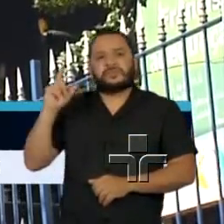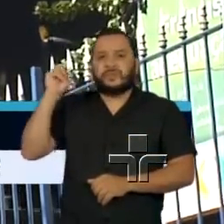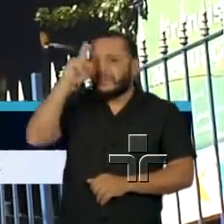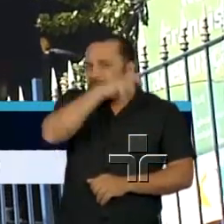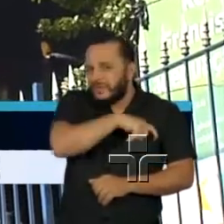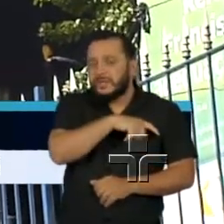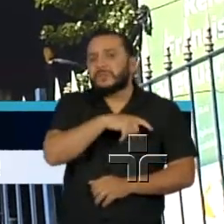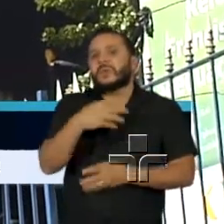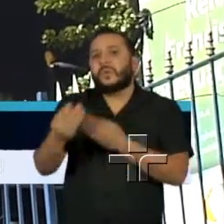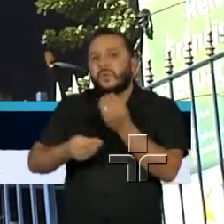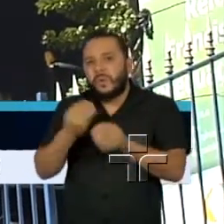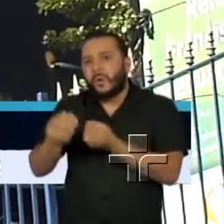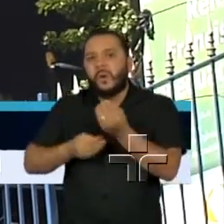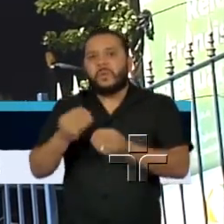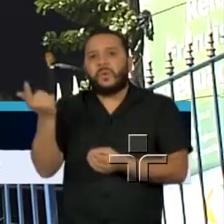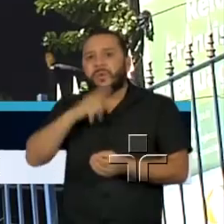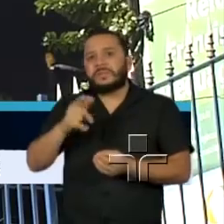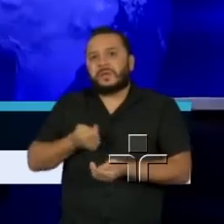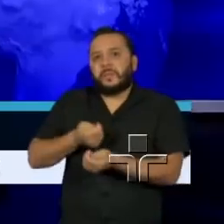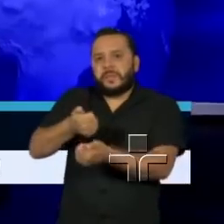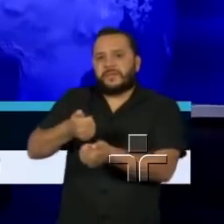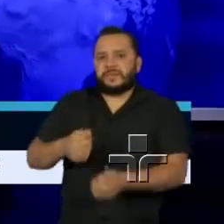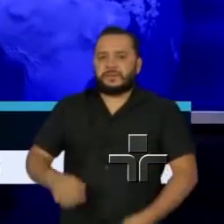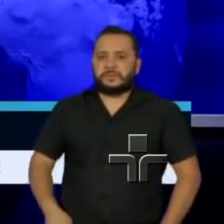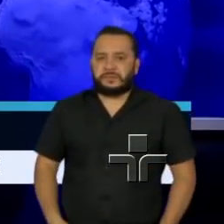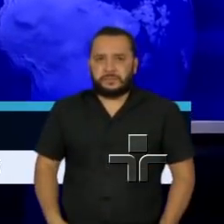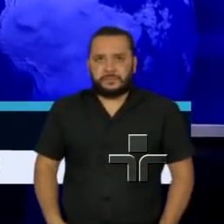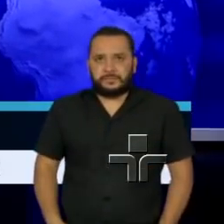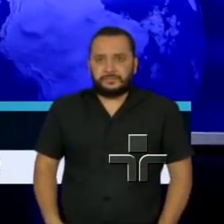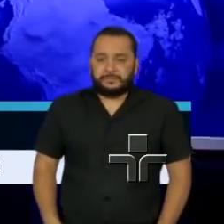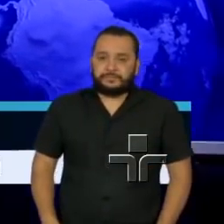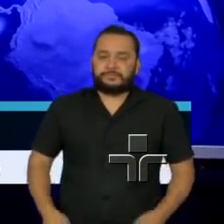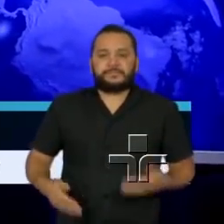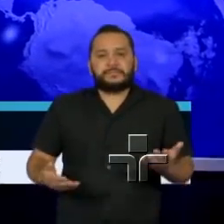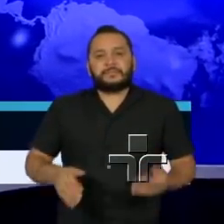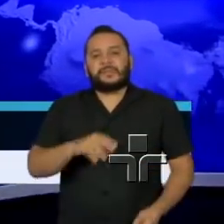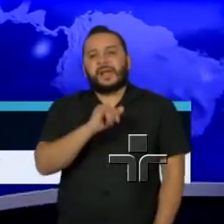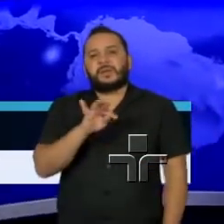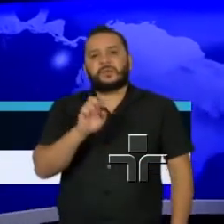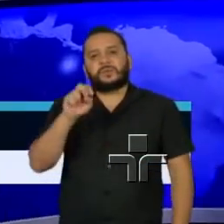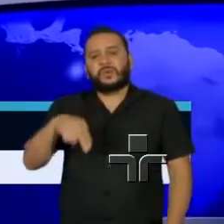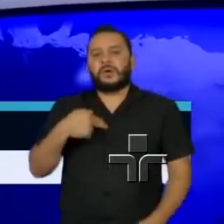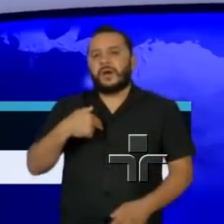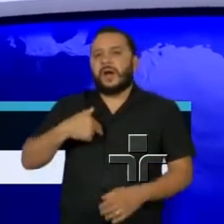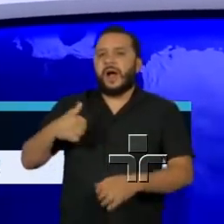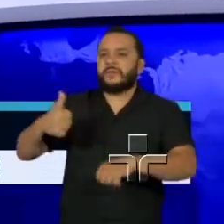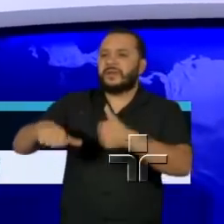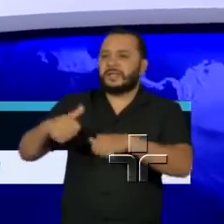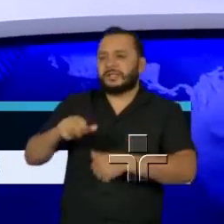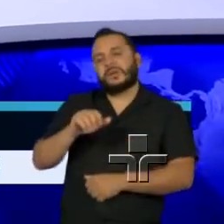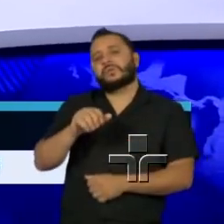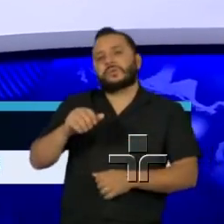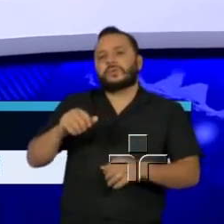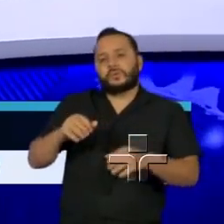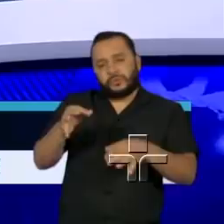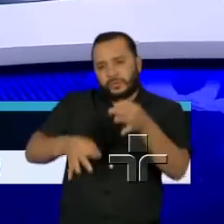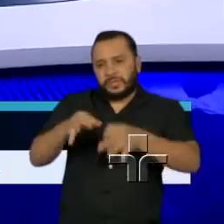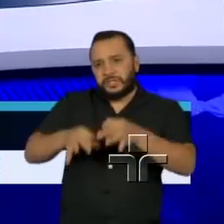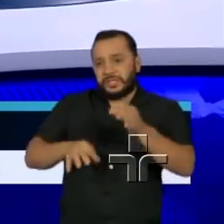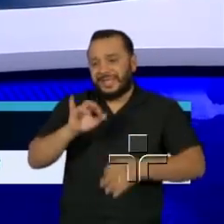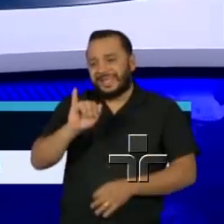maior no alcance dos benefícios. Ayrton, qual a sua avaliação jurídica sobre o INSS não ter atualizado o